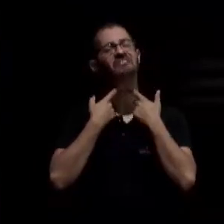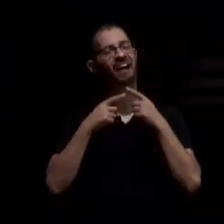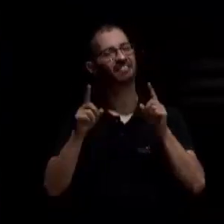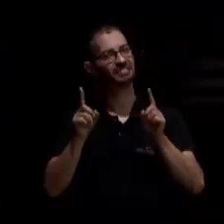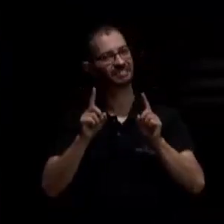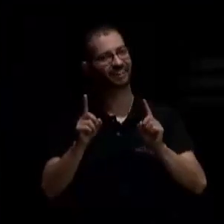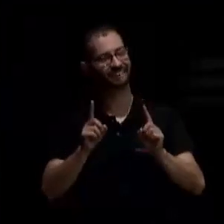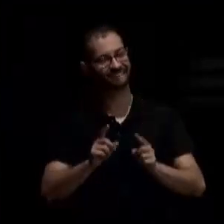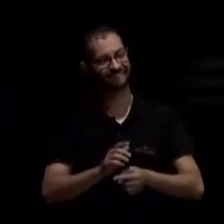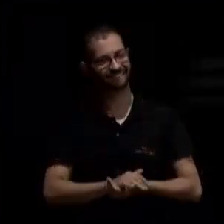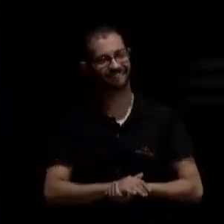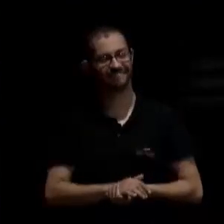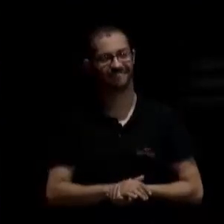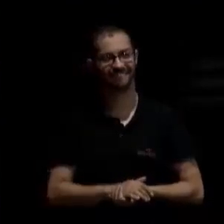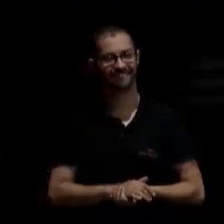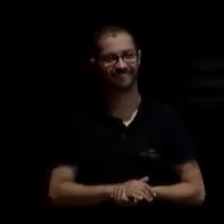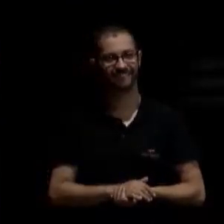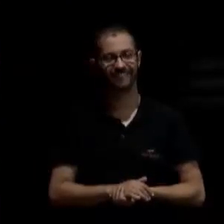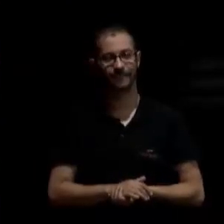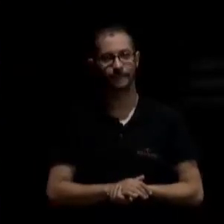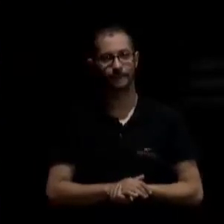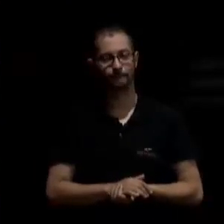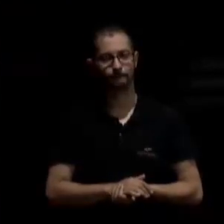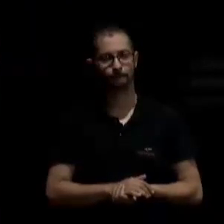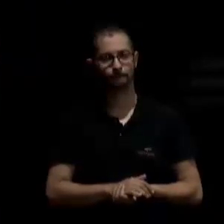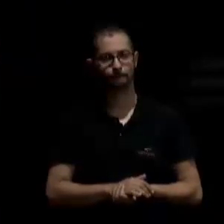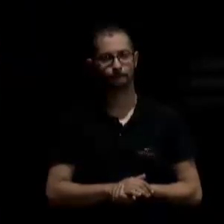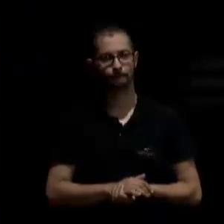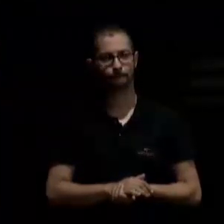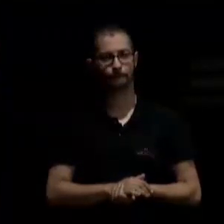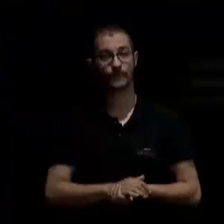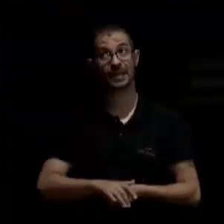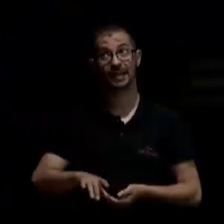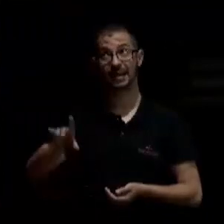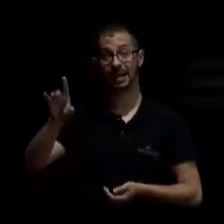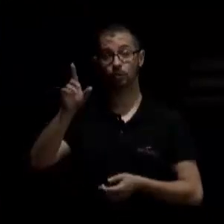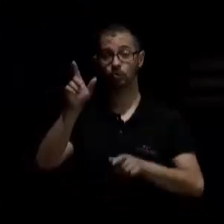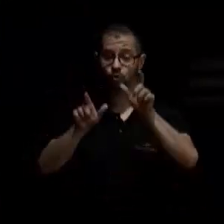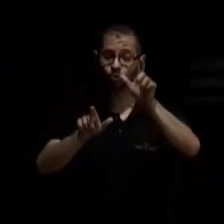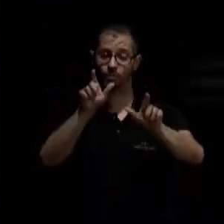aí é absurda, isso aí é gnóstica. Não é aos homens a quem Deus quer